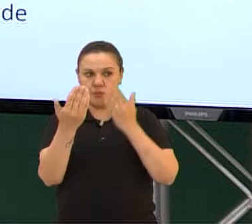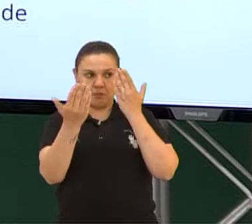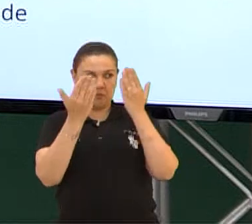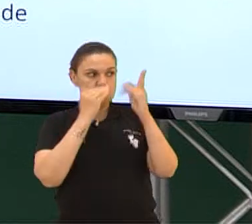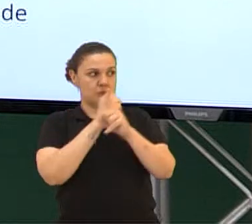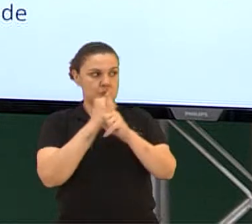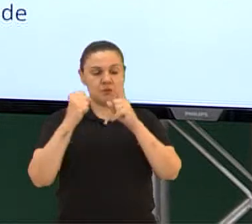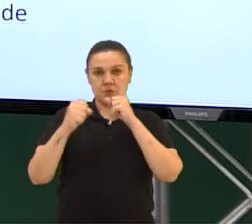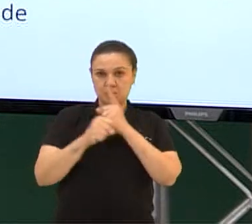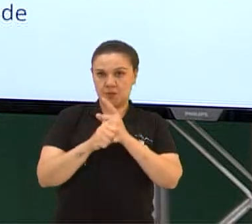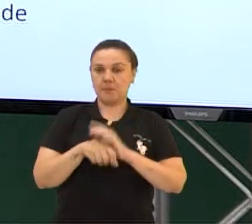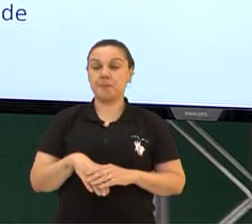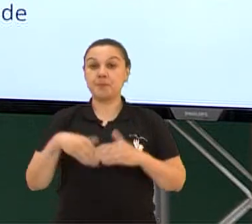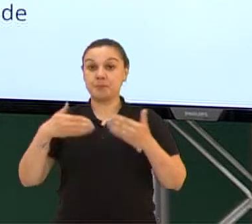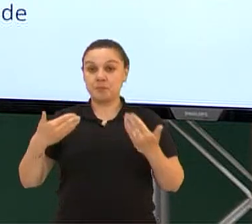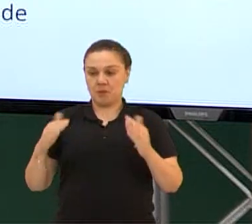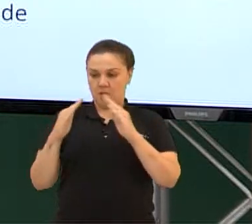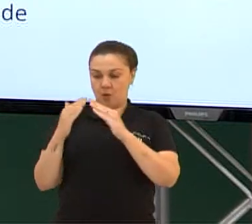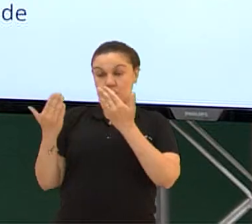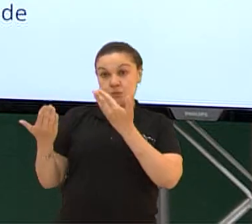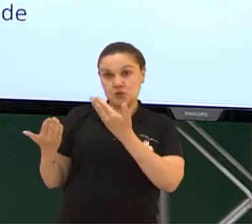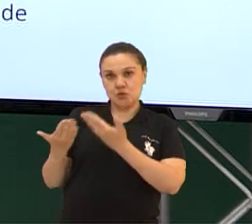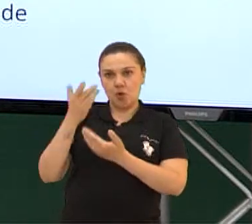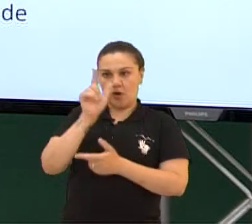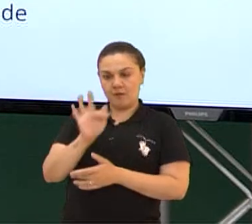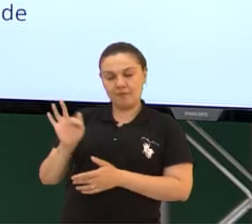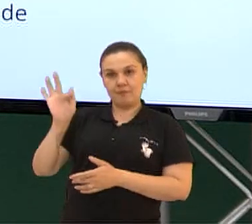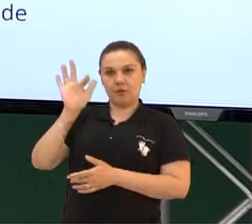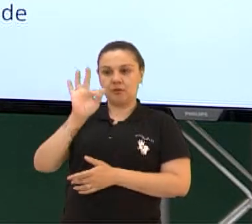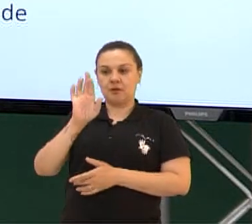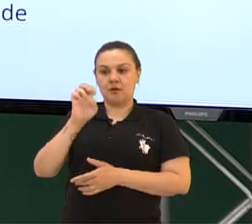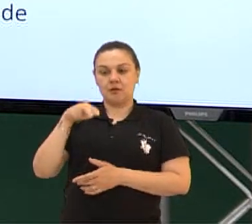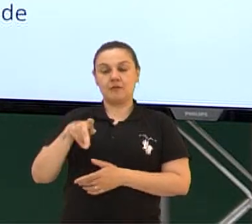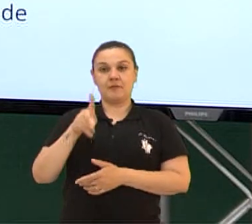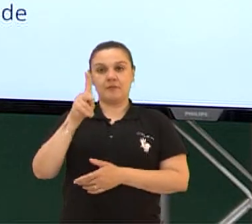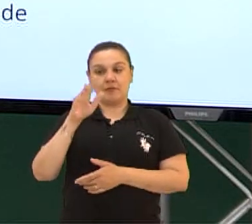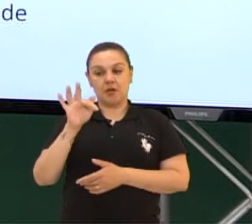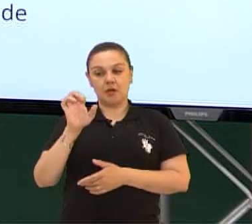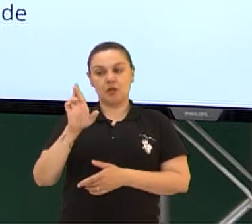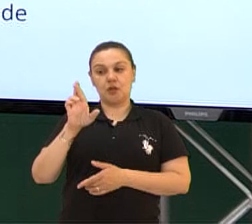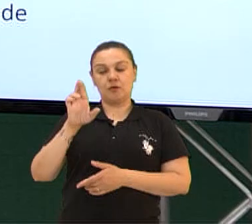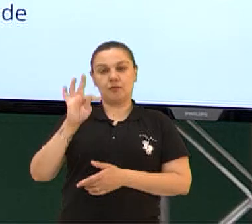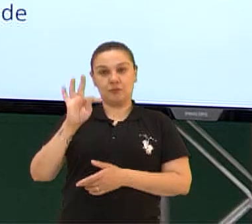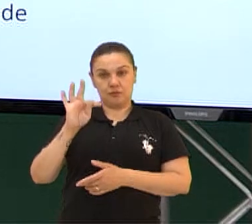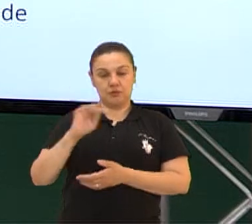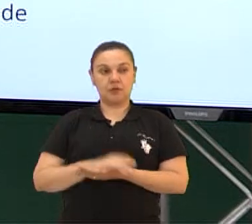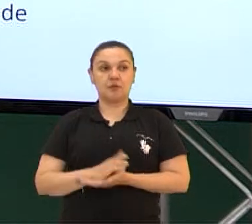nós falamos, a Escola de Frankfurt foi um grande instituto de pesquisa na área de ciências humanas.